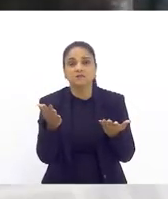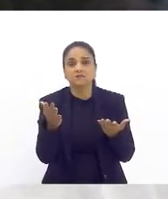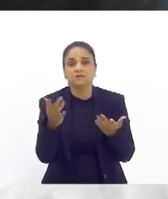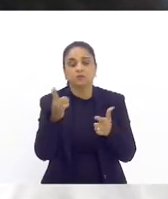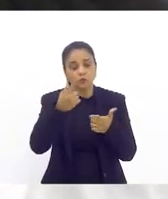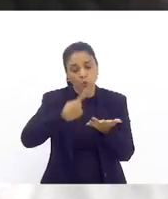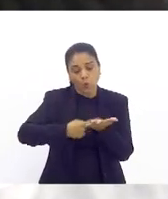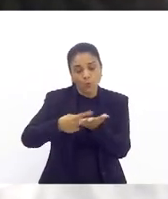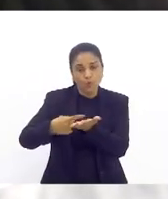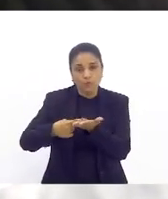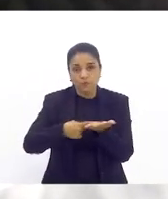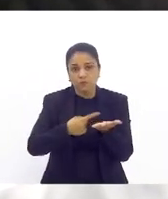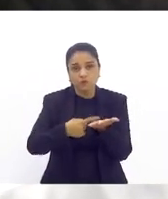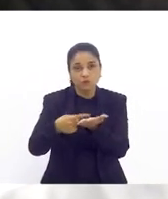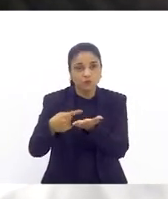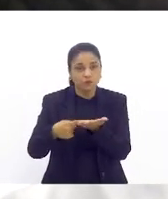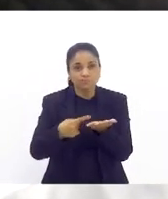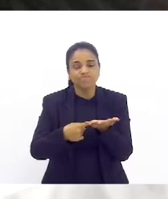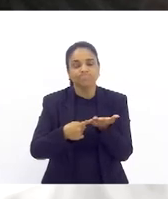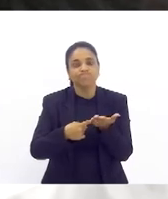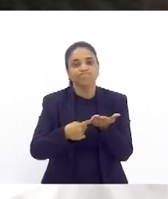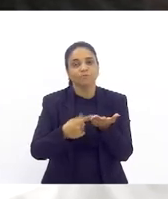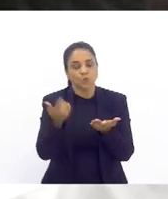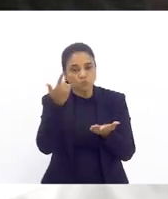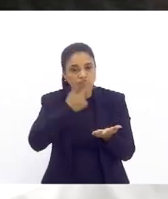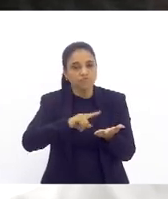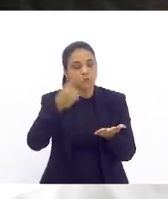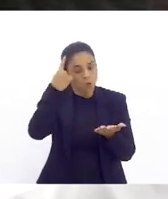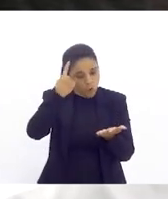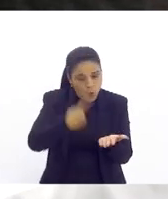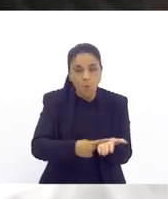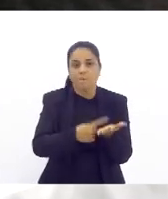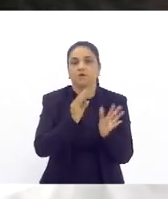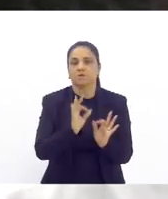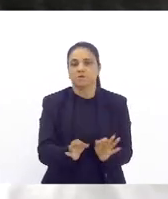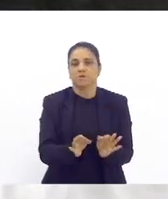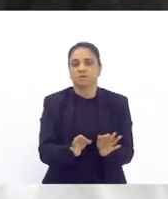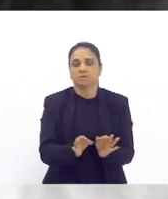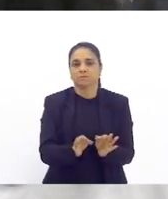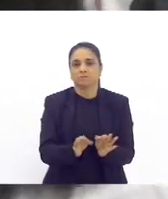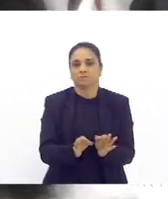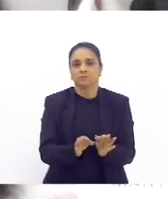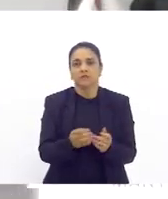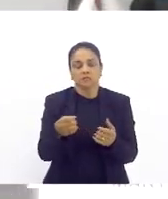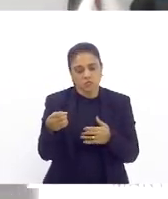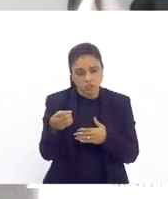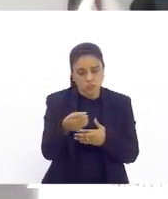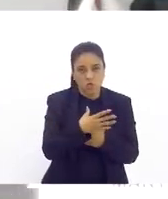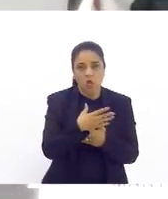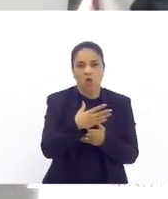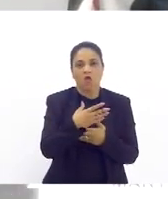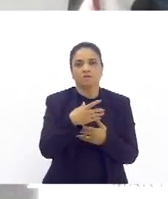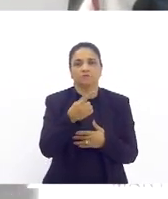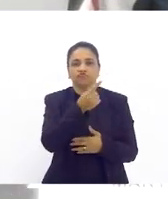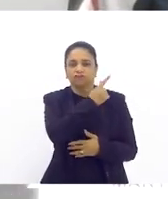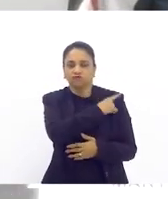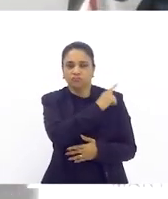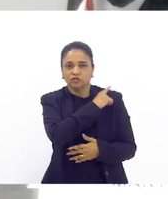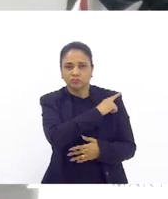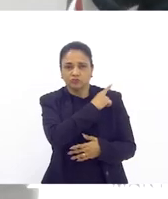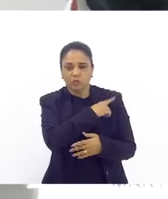efetivamente Honrar e cumprir eu tenho certeza que essa nova gestão da Secretaria digital